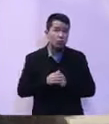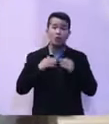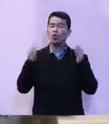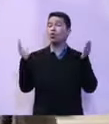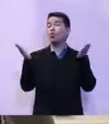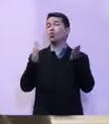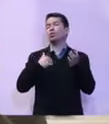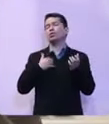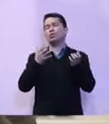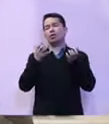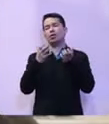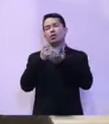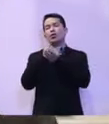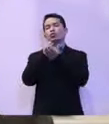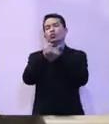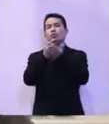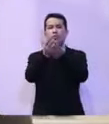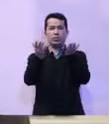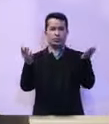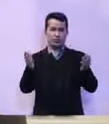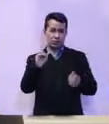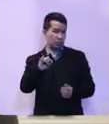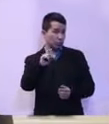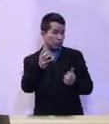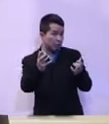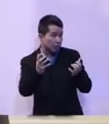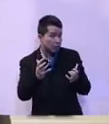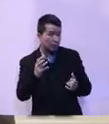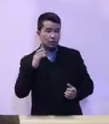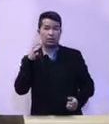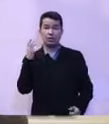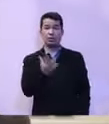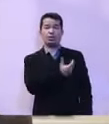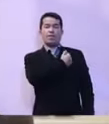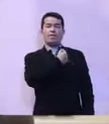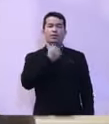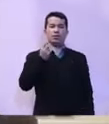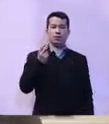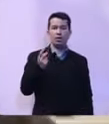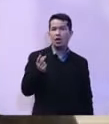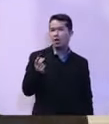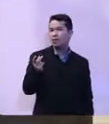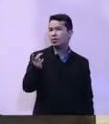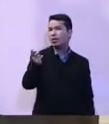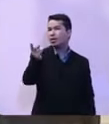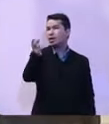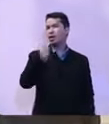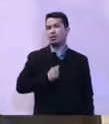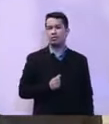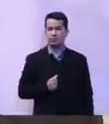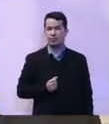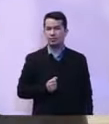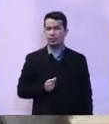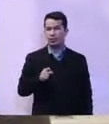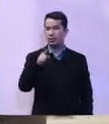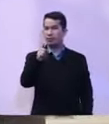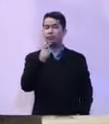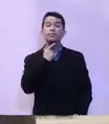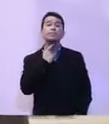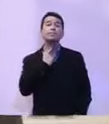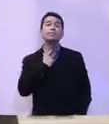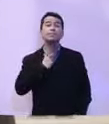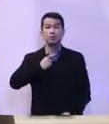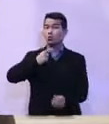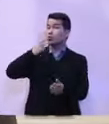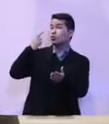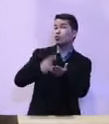você deseja ter salvação eterna, se você deseja ter um compromisso total com o